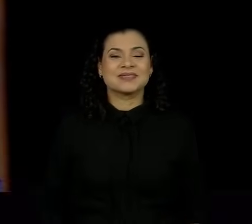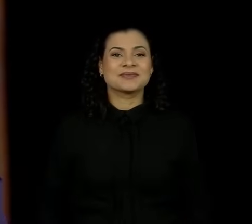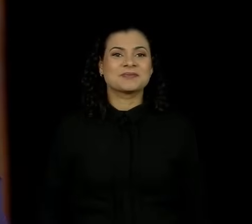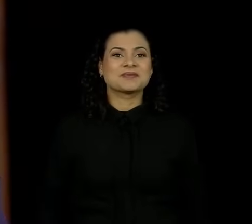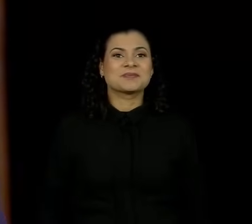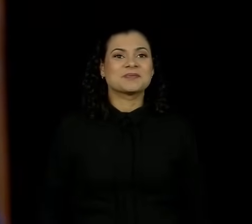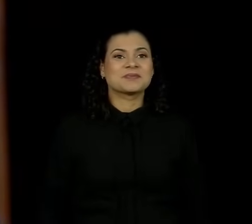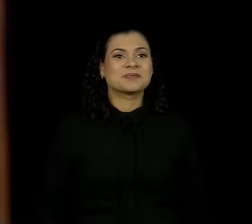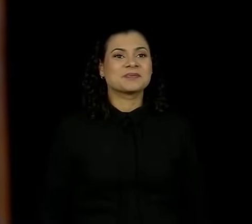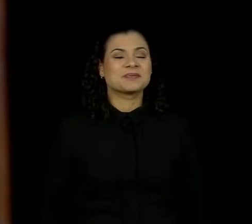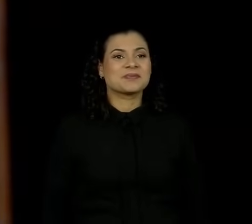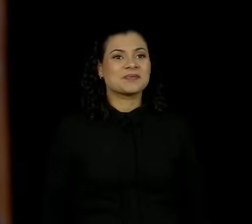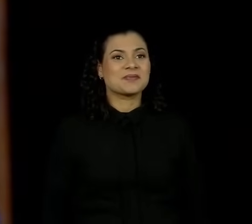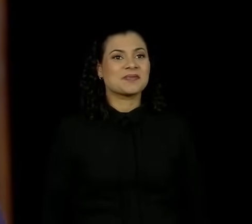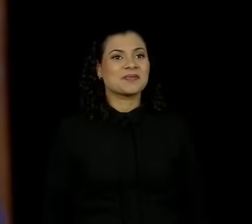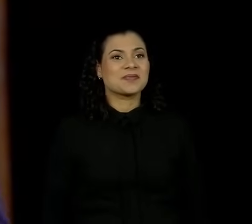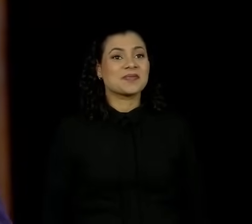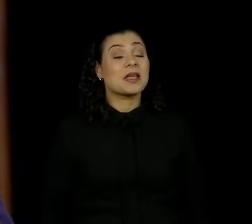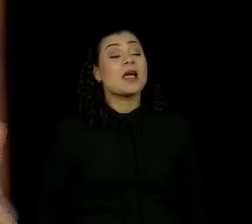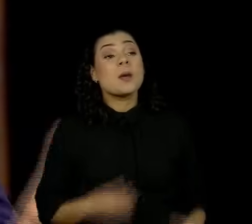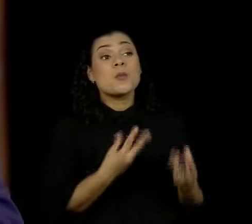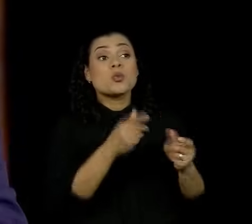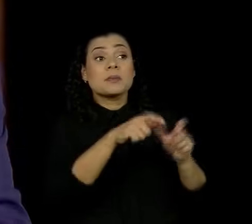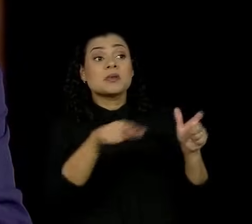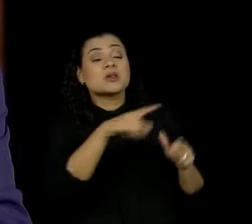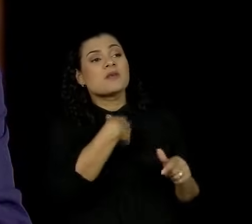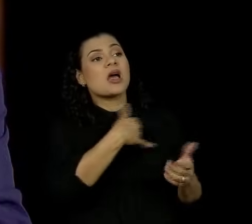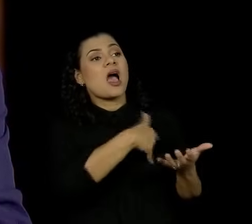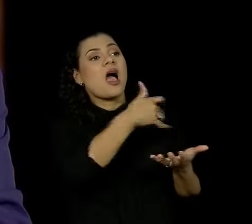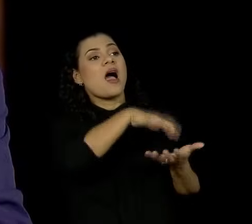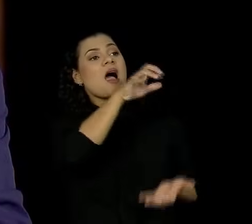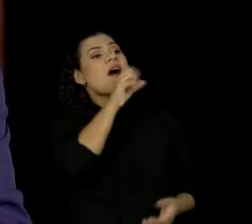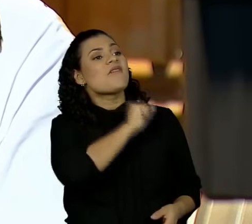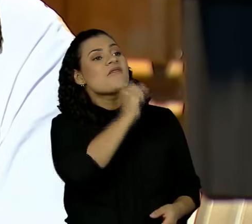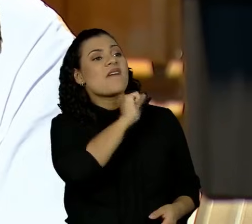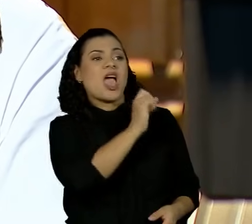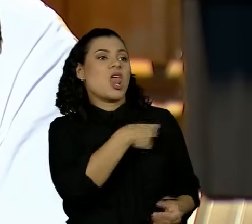Tem muita gente que acha que velho não transa.